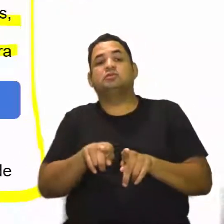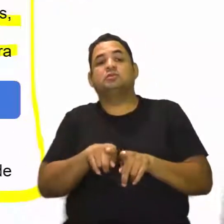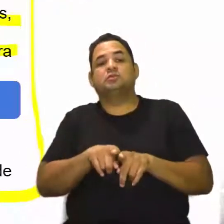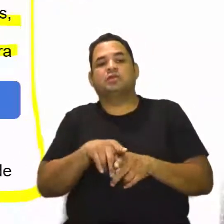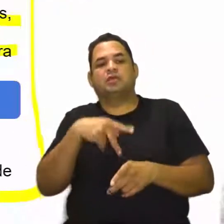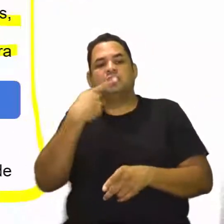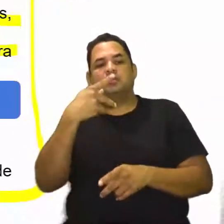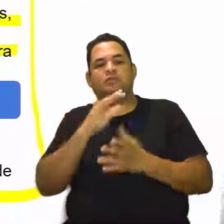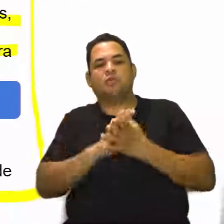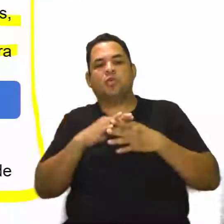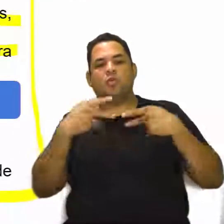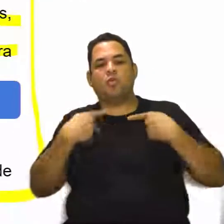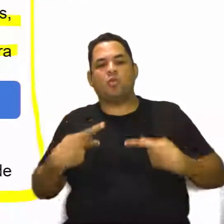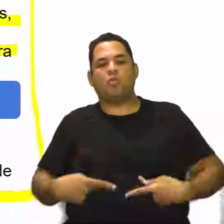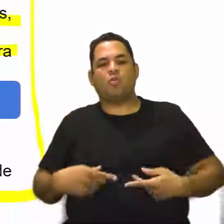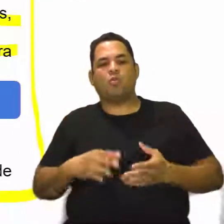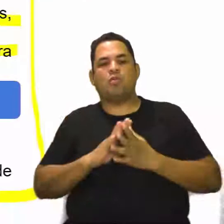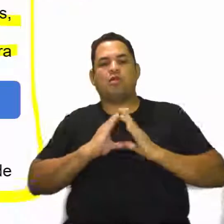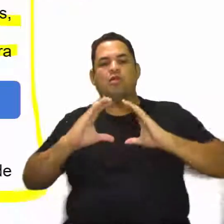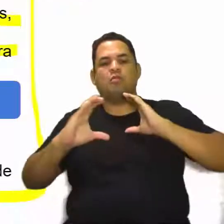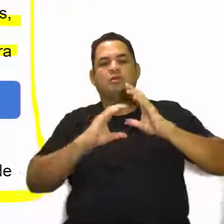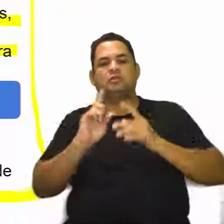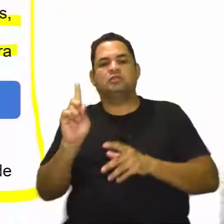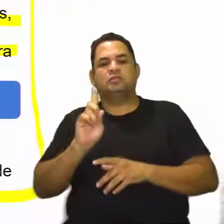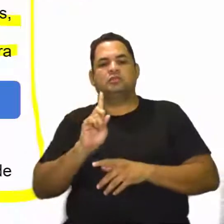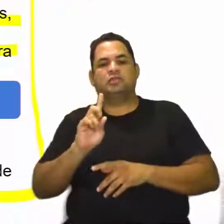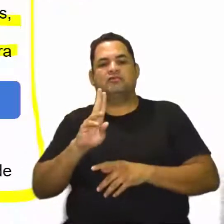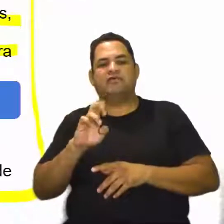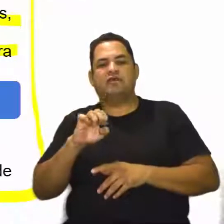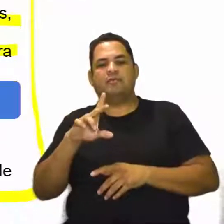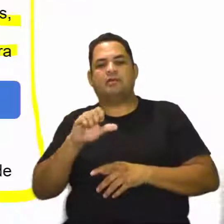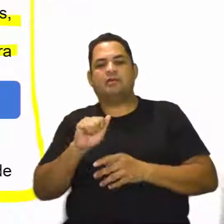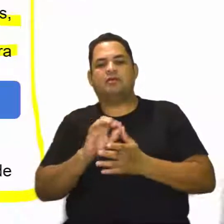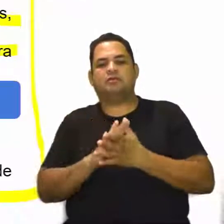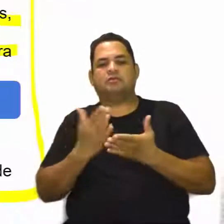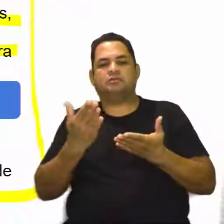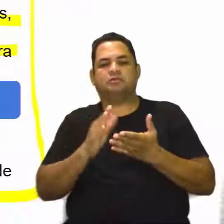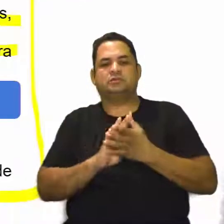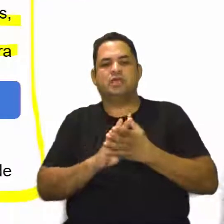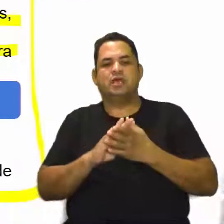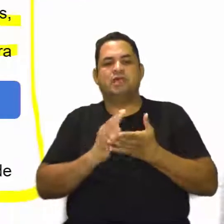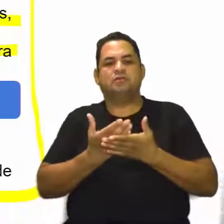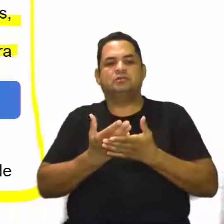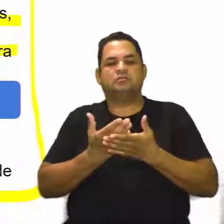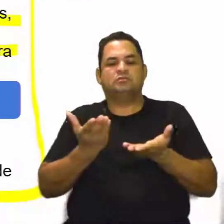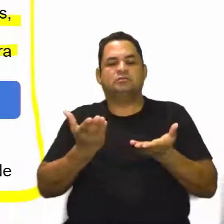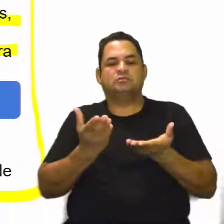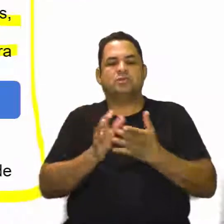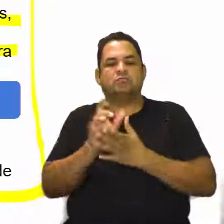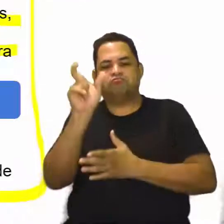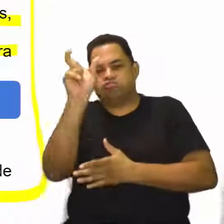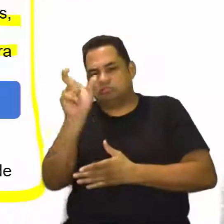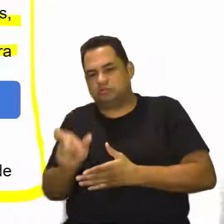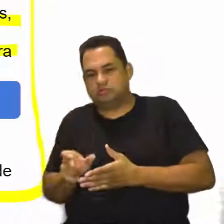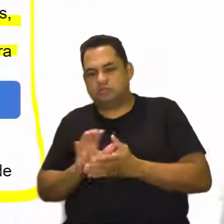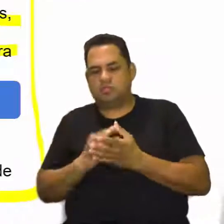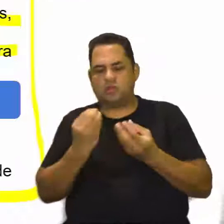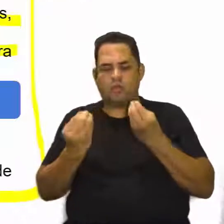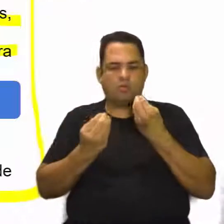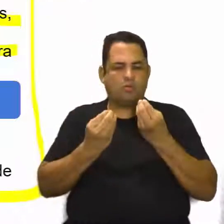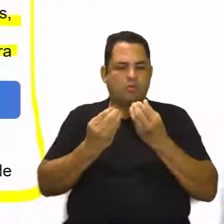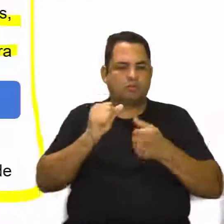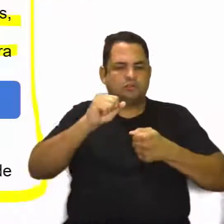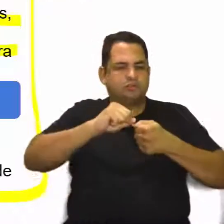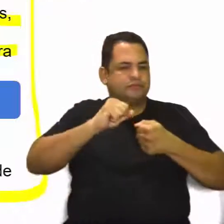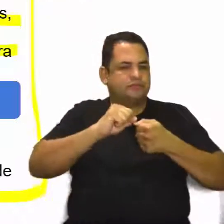corpo e a comunicação não verbal. Isso trabalhando aí traços da personalidade, como que a gente age,